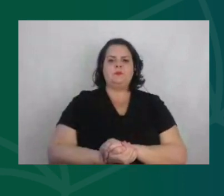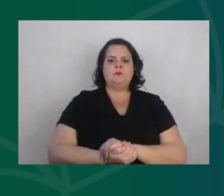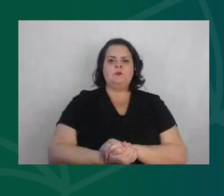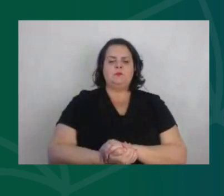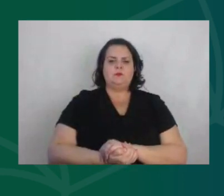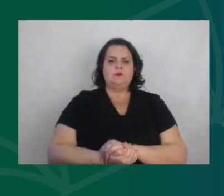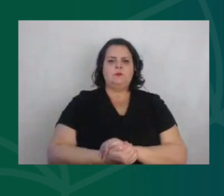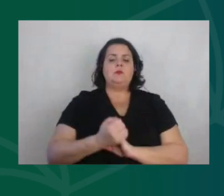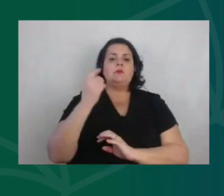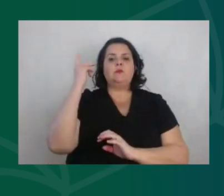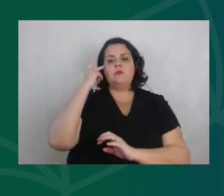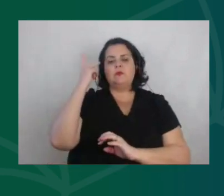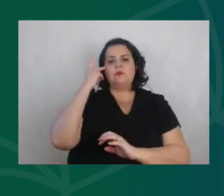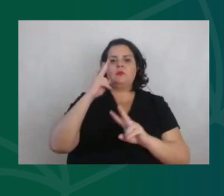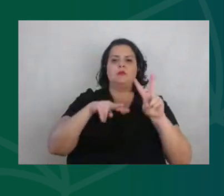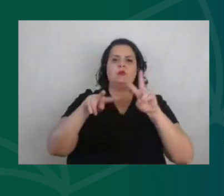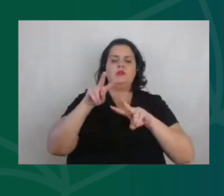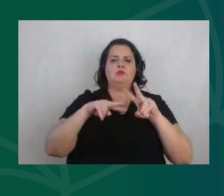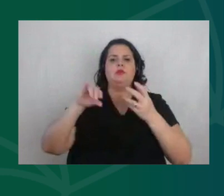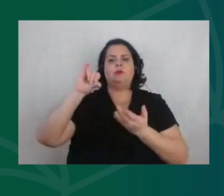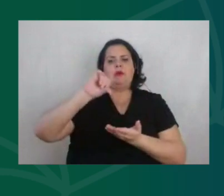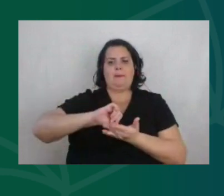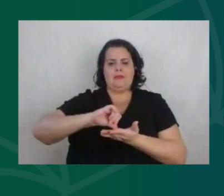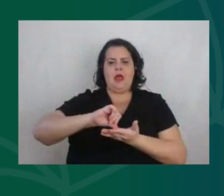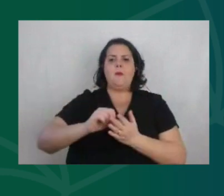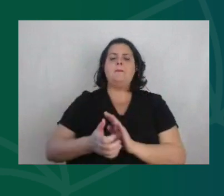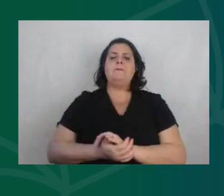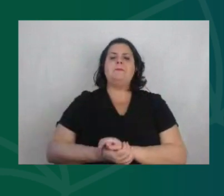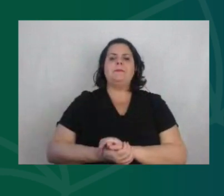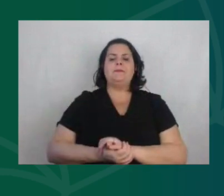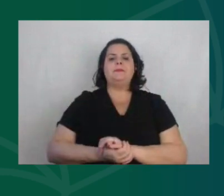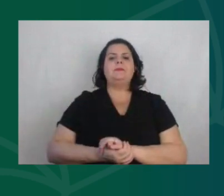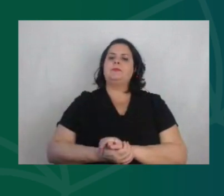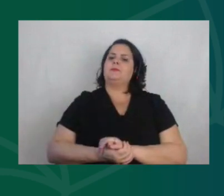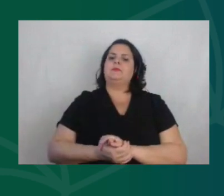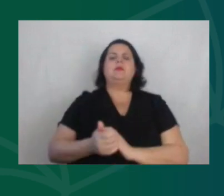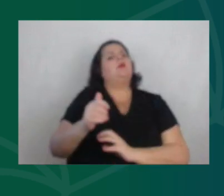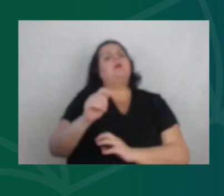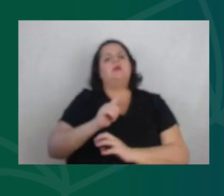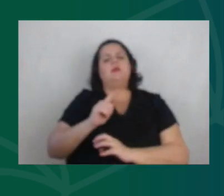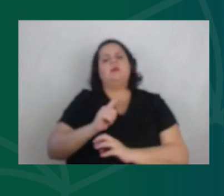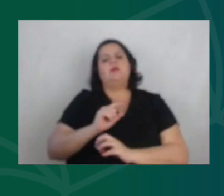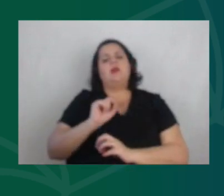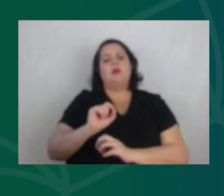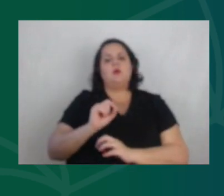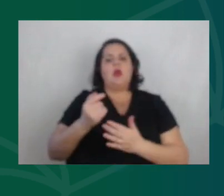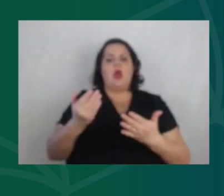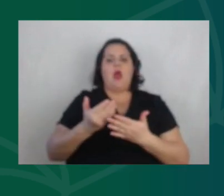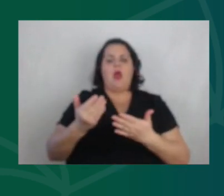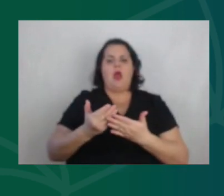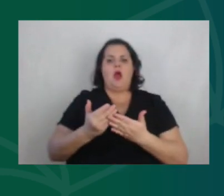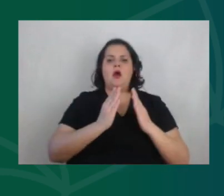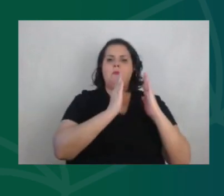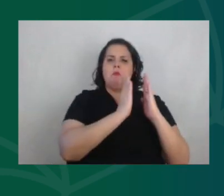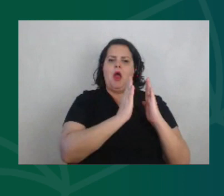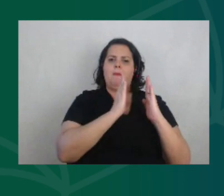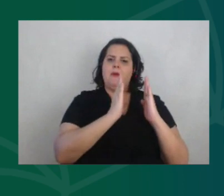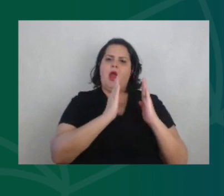São Paulo, capital, está aqui na chamada fase 3, que é a fase